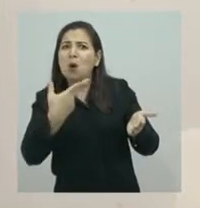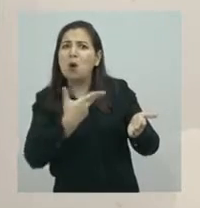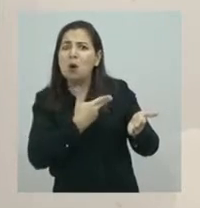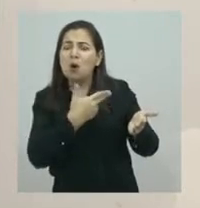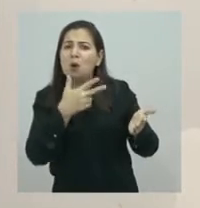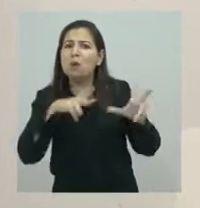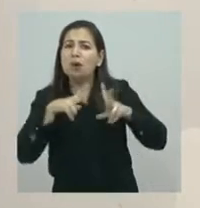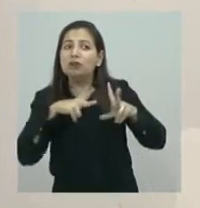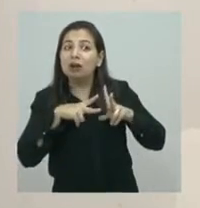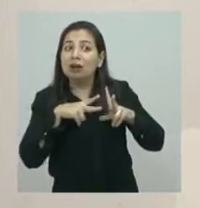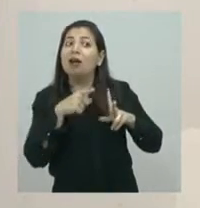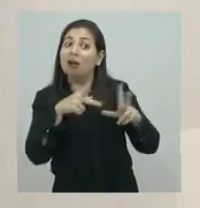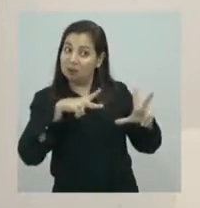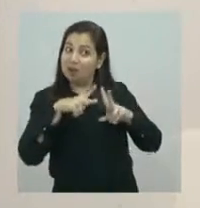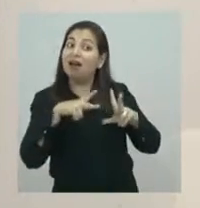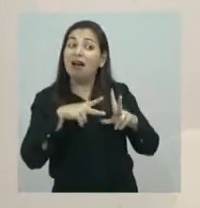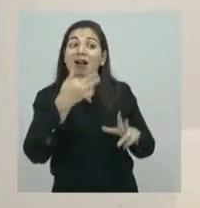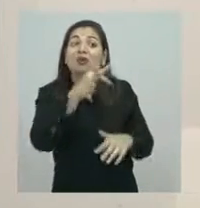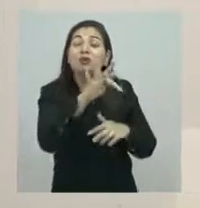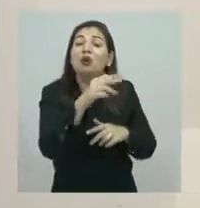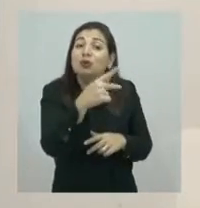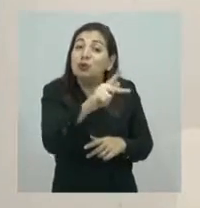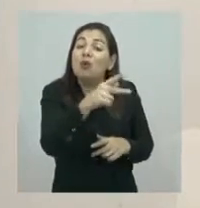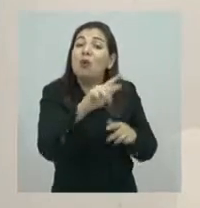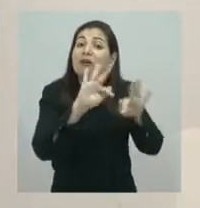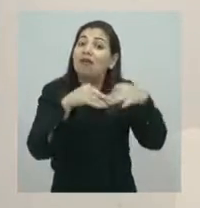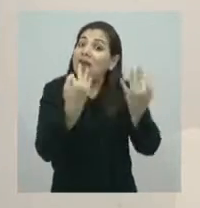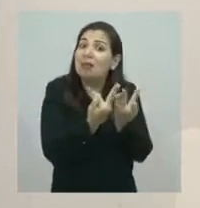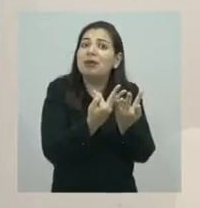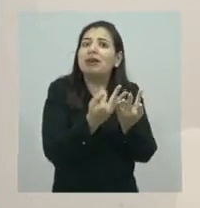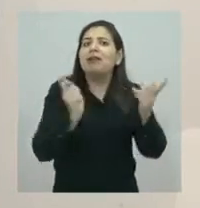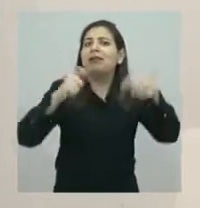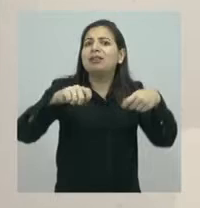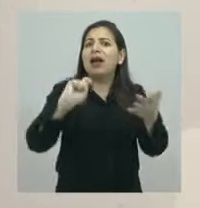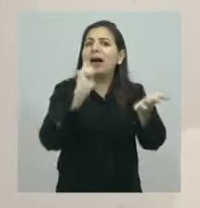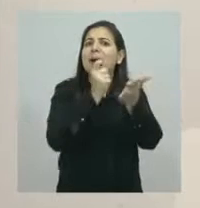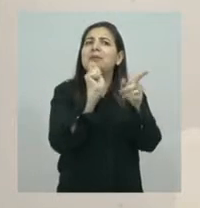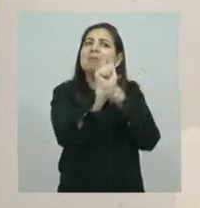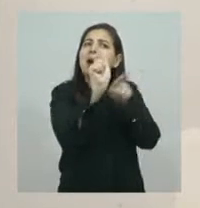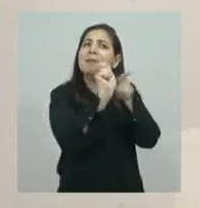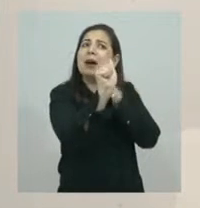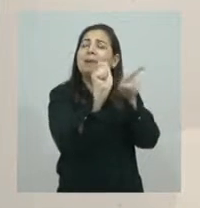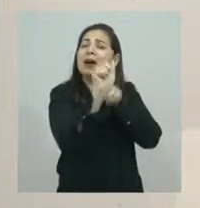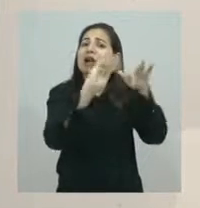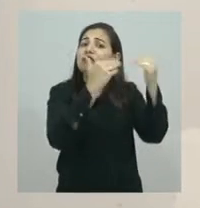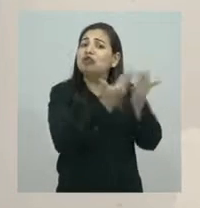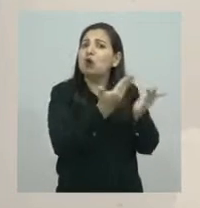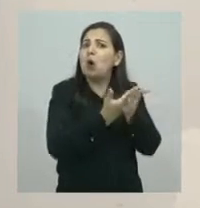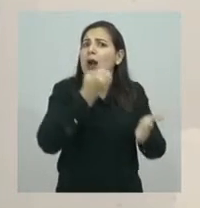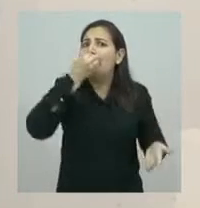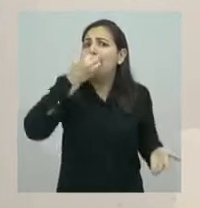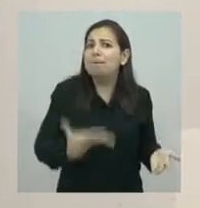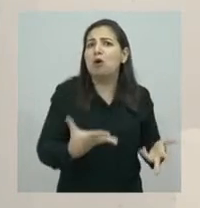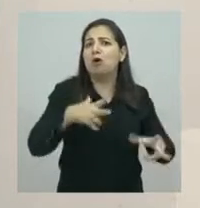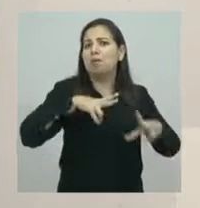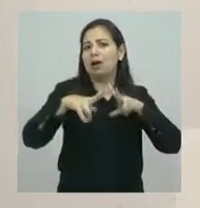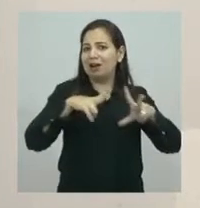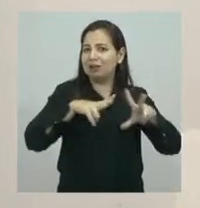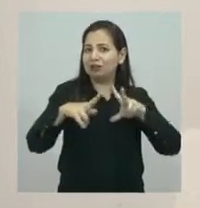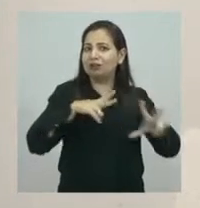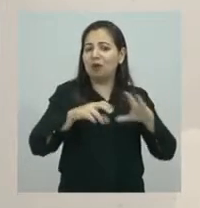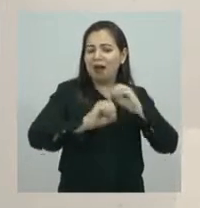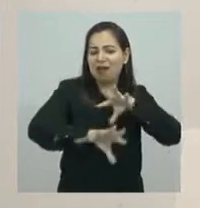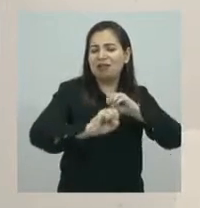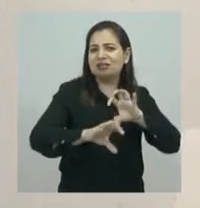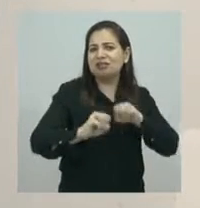condições, sua família tem condição de pagar a vida inteira um colégio bom, um colégio privado, e aí